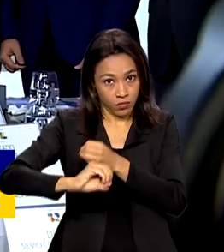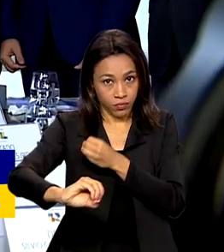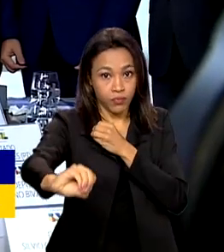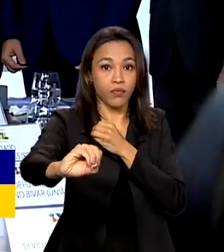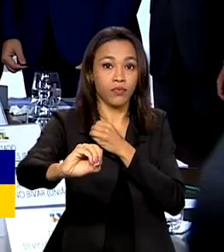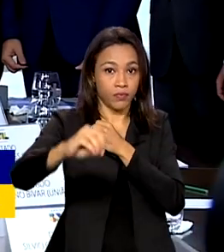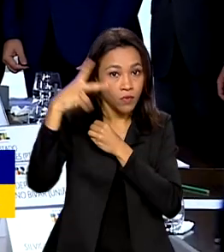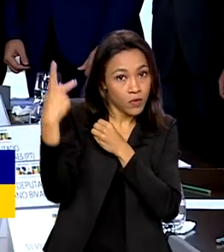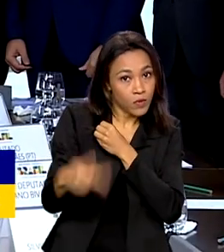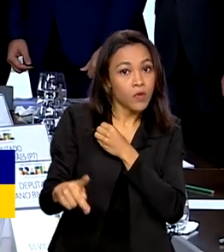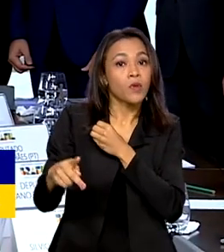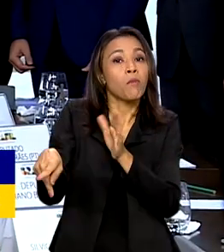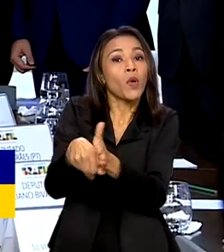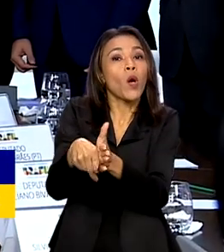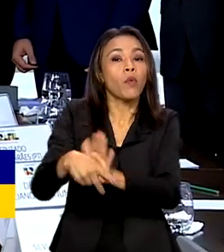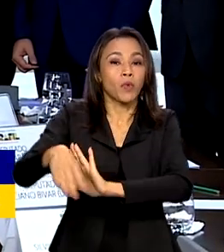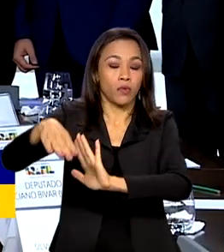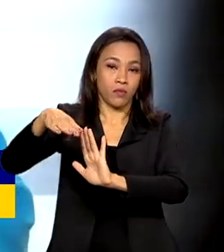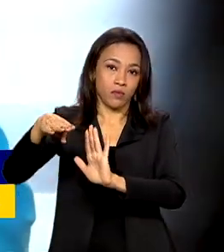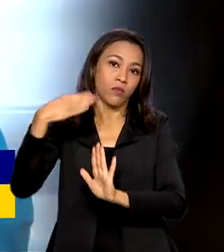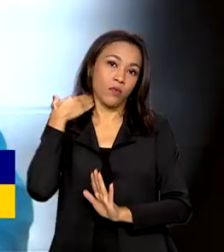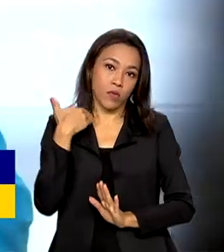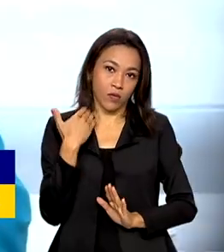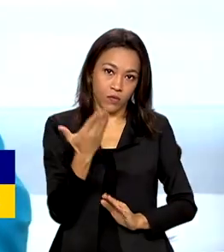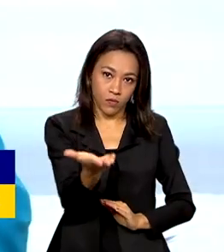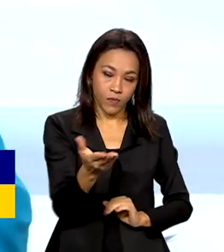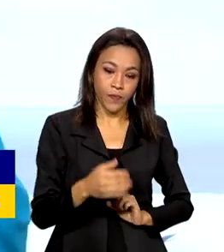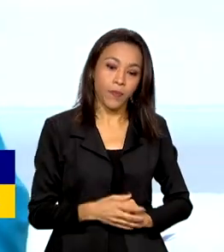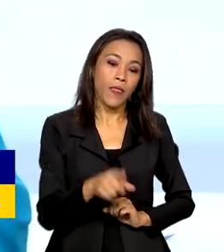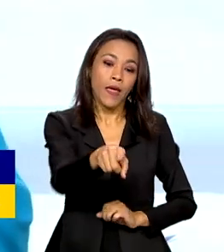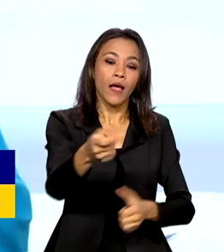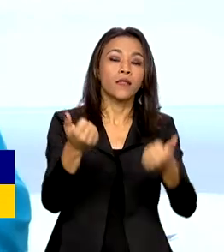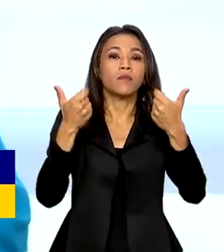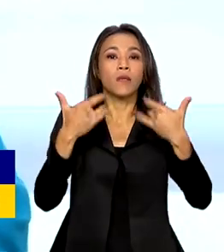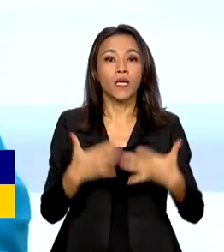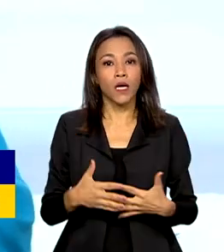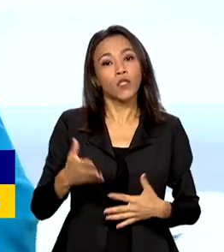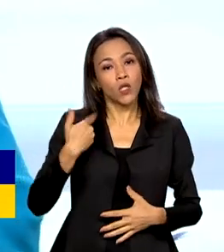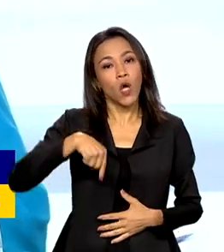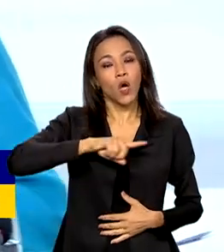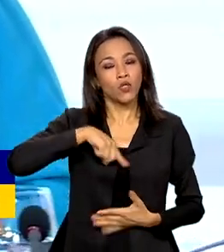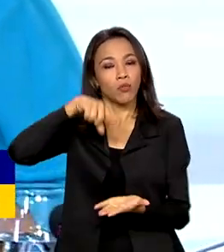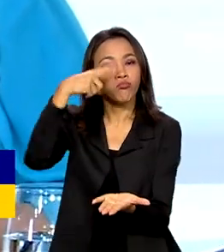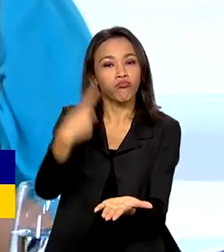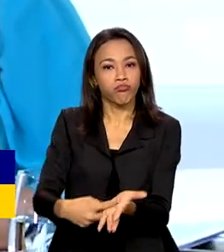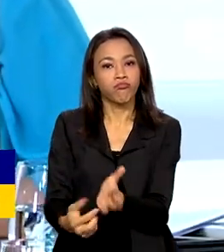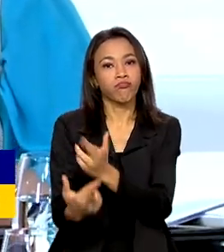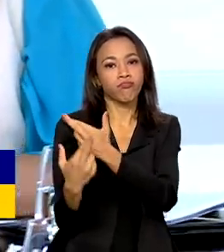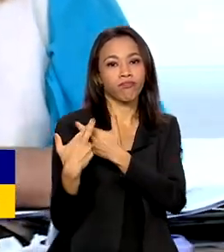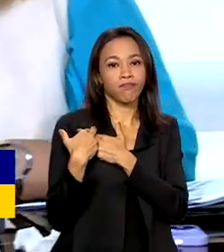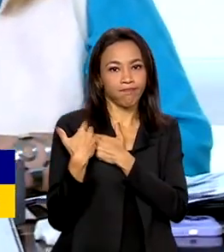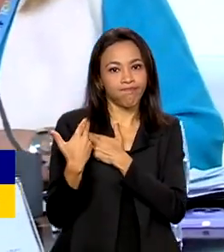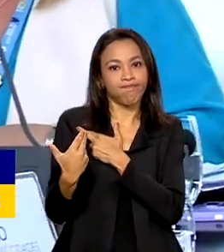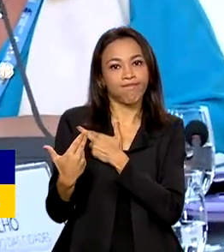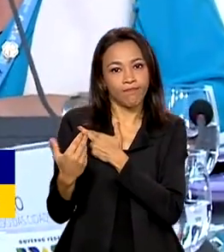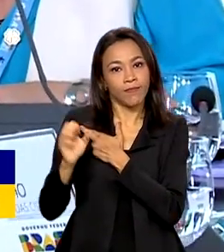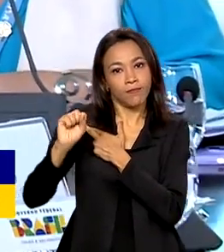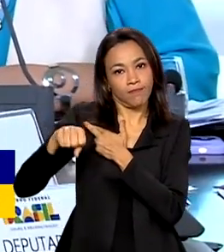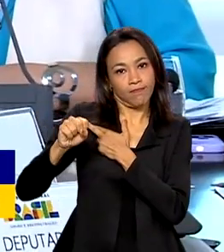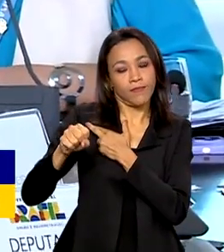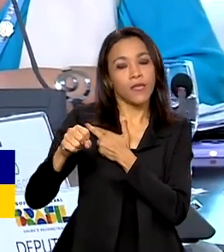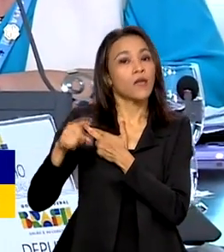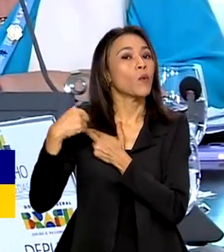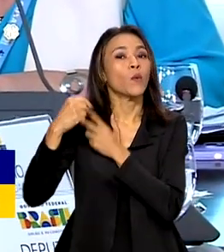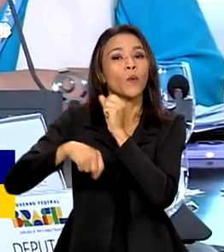Caixa Econômica Federal. Aqui nós estamos cumprindo nosso papel enquanto instituição pública e isso obviamente tem a ver com